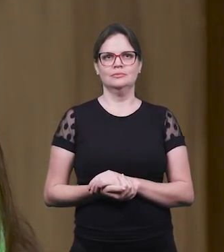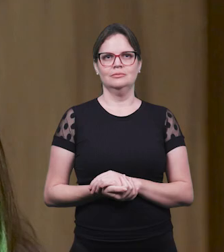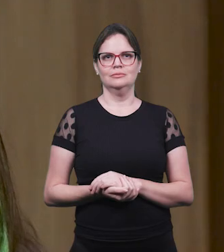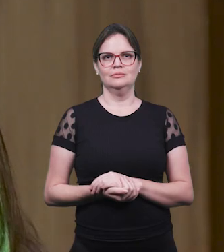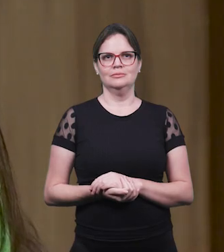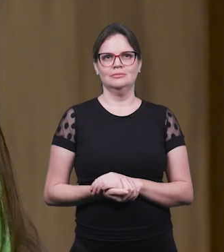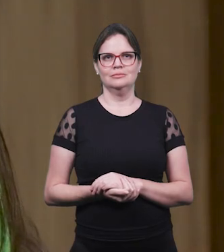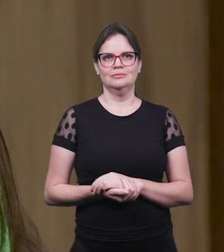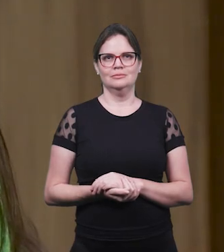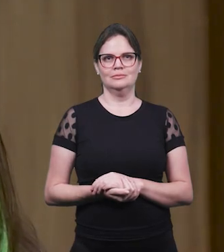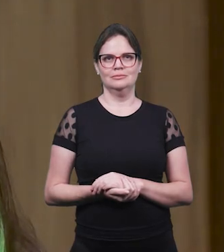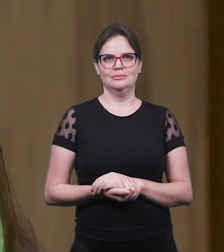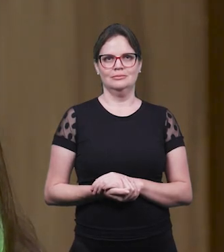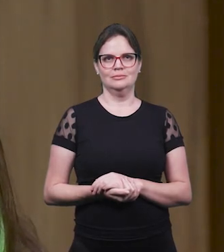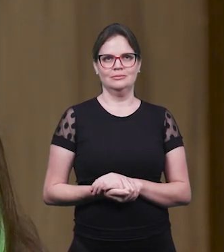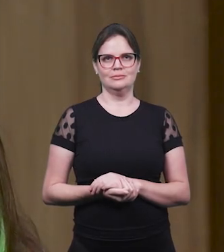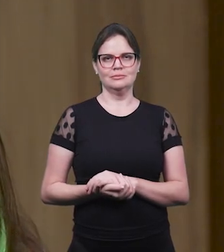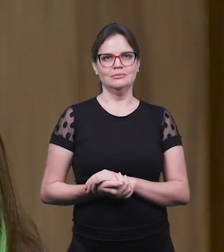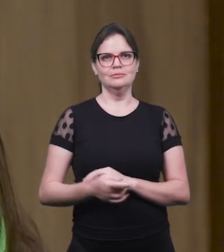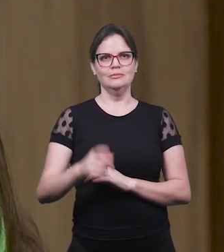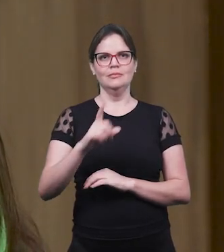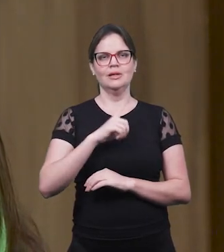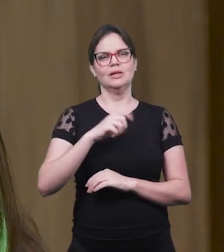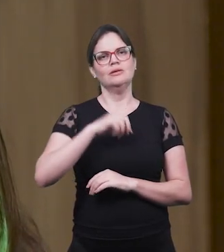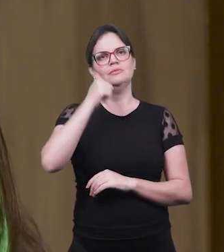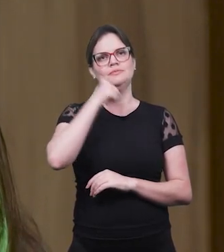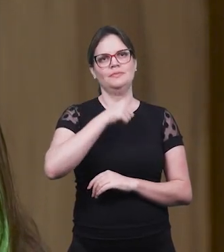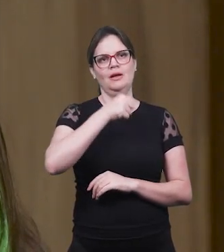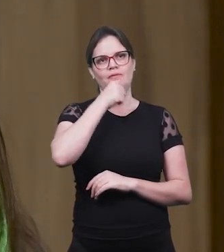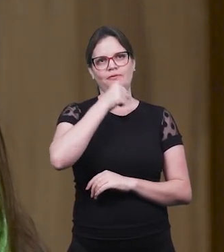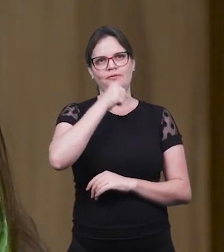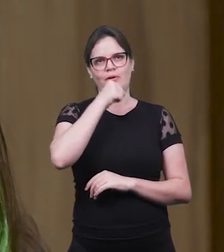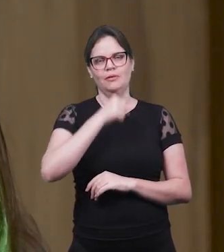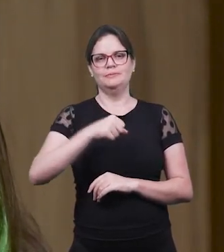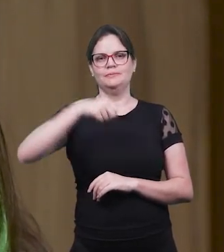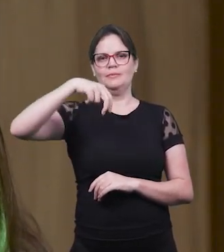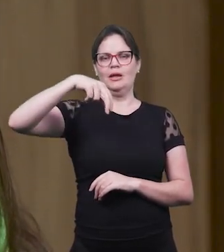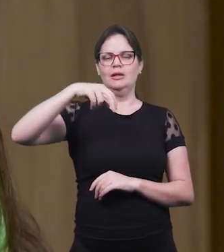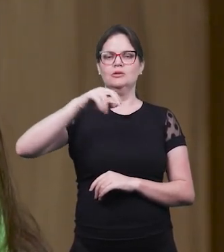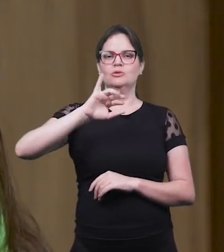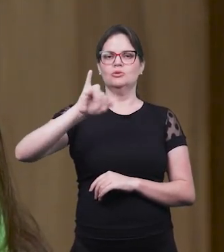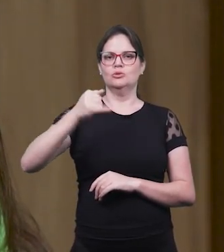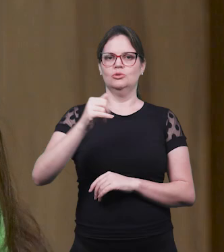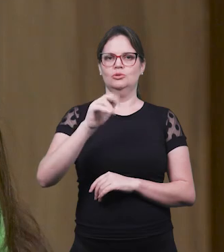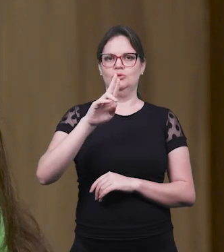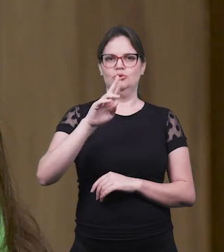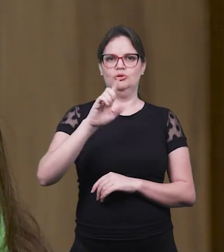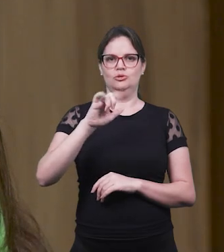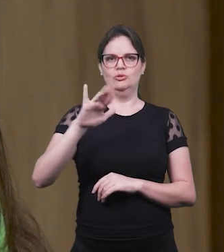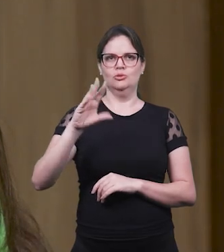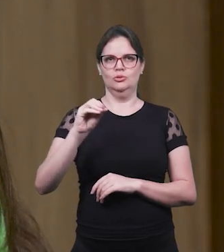a vó do Júnior, a dona Nair, que também já está com o Senhor.